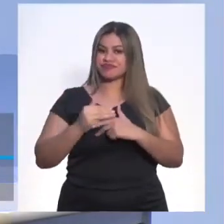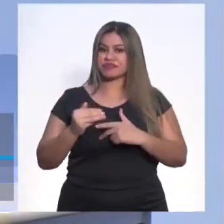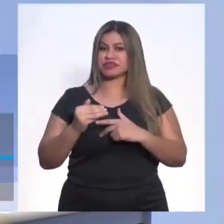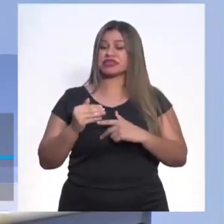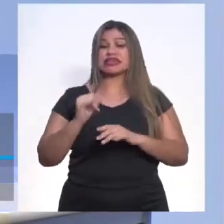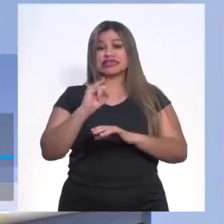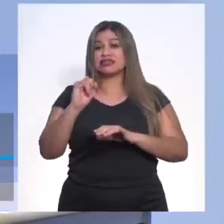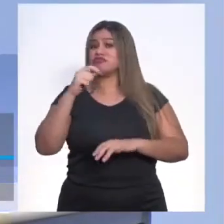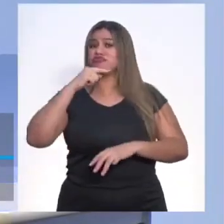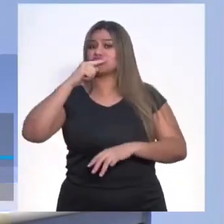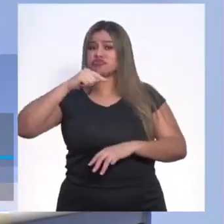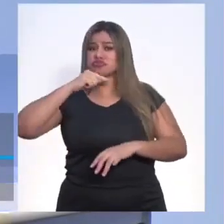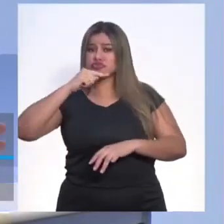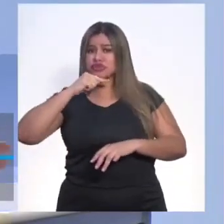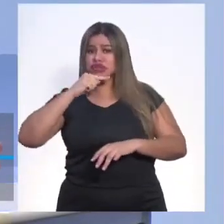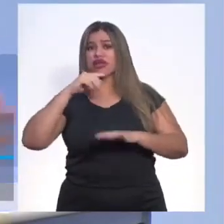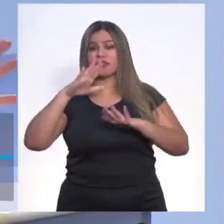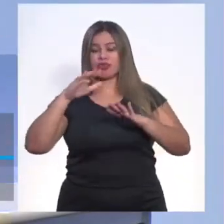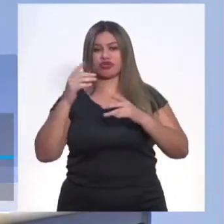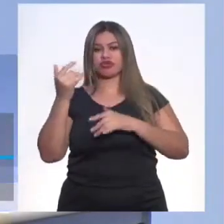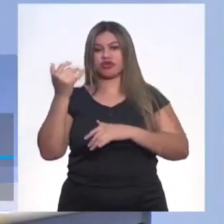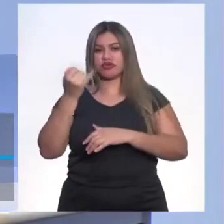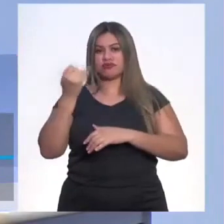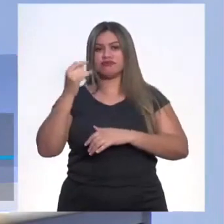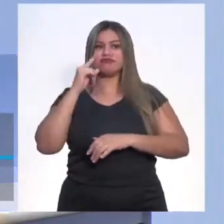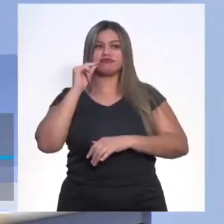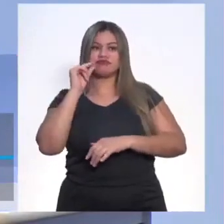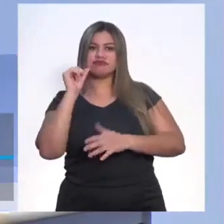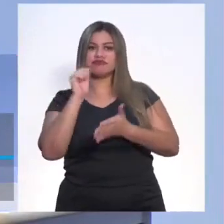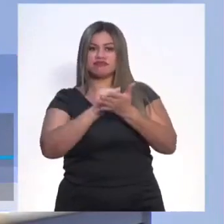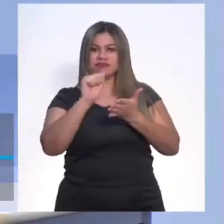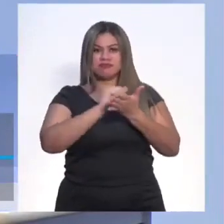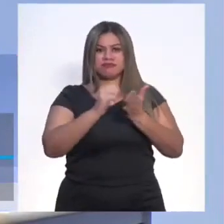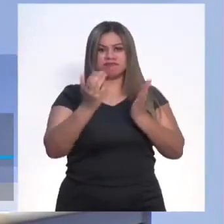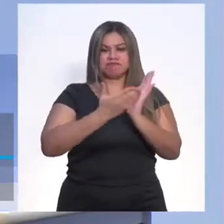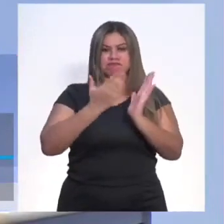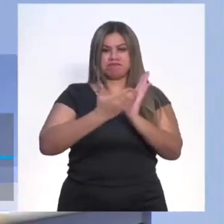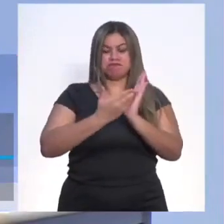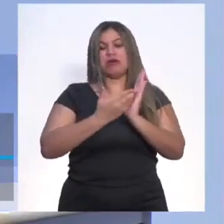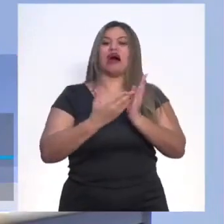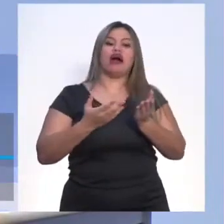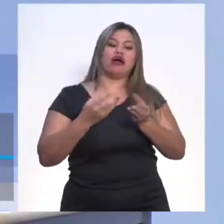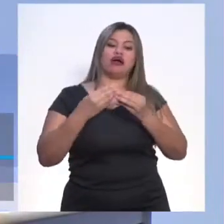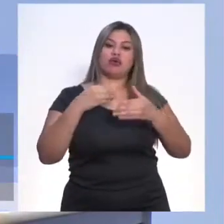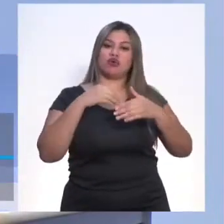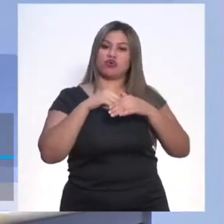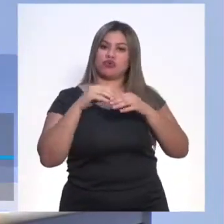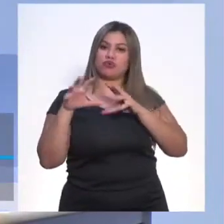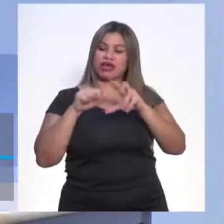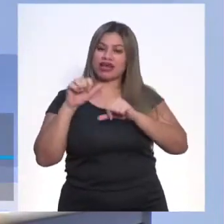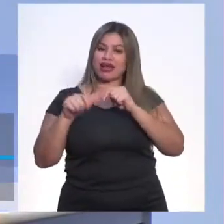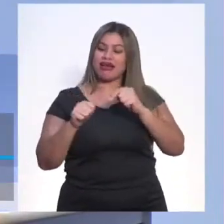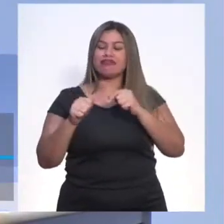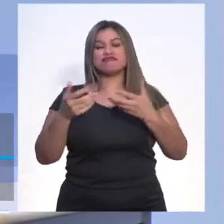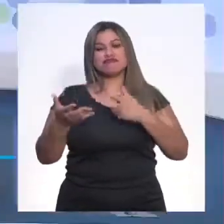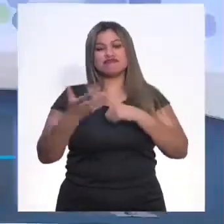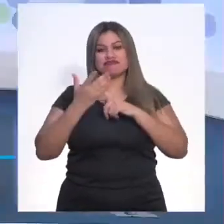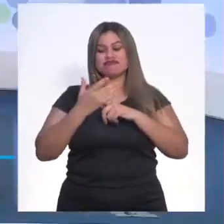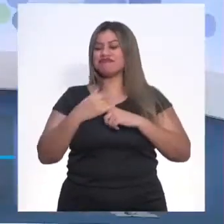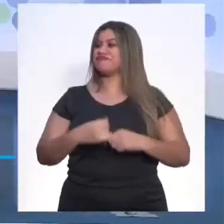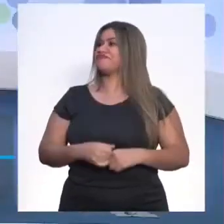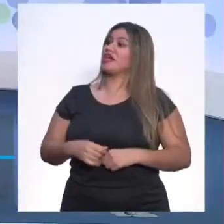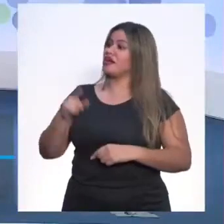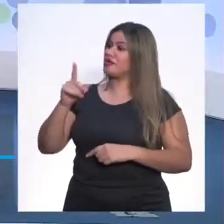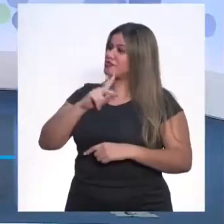umas folhas aí, lápis, borracha, caneta, para você participar da minha aula, ok? Conto com a presença da professora Roberta para me ajudar. Boa